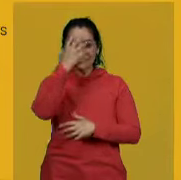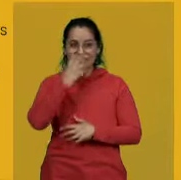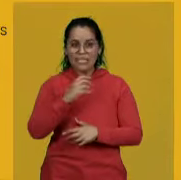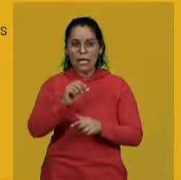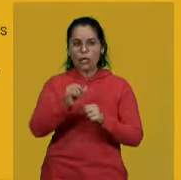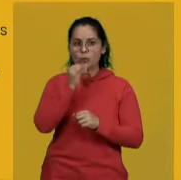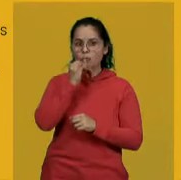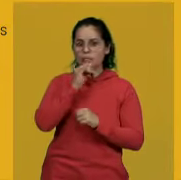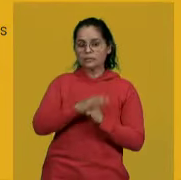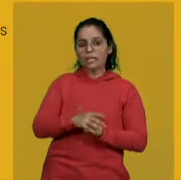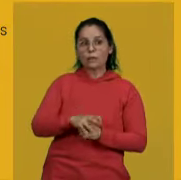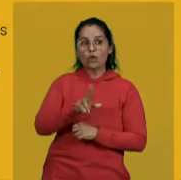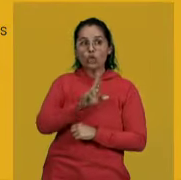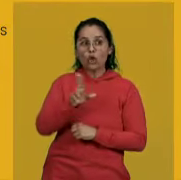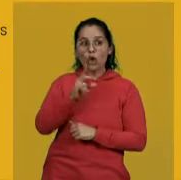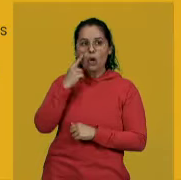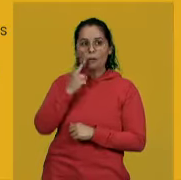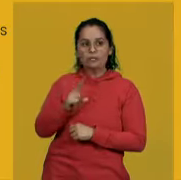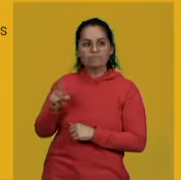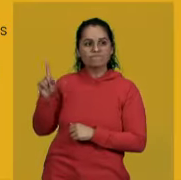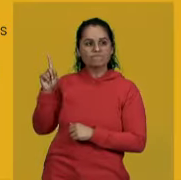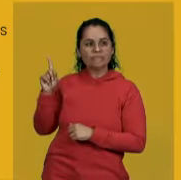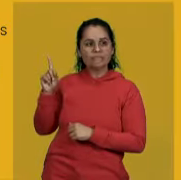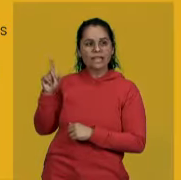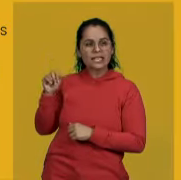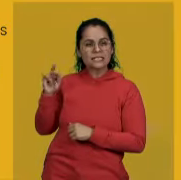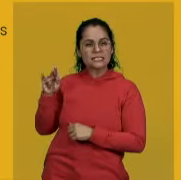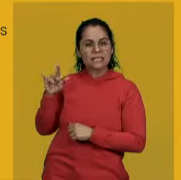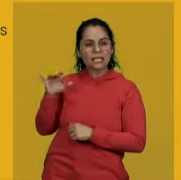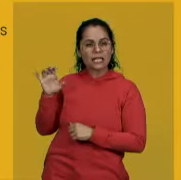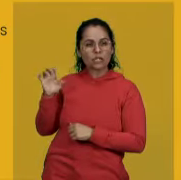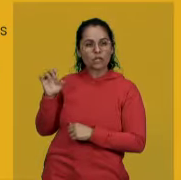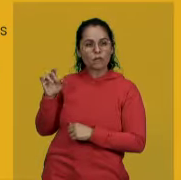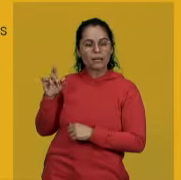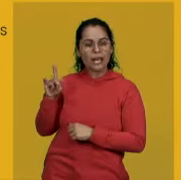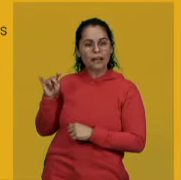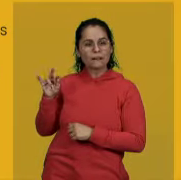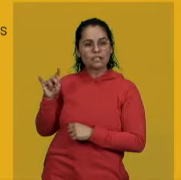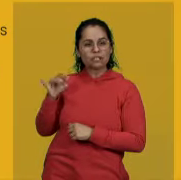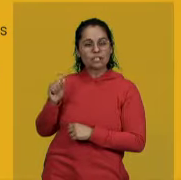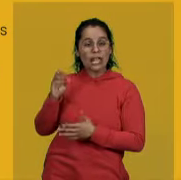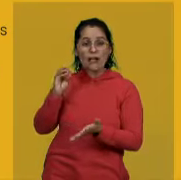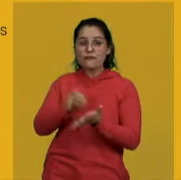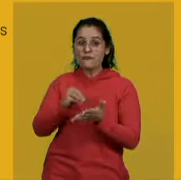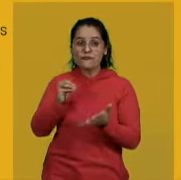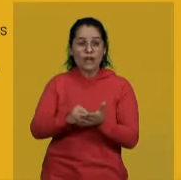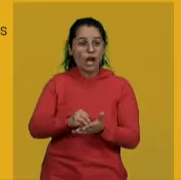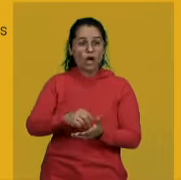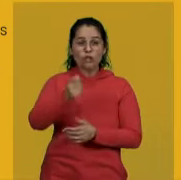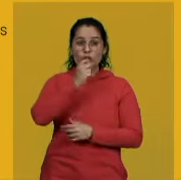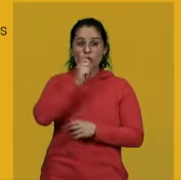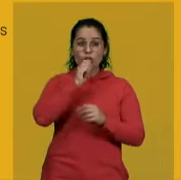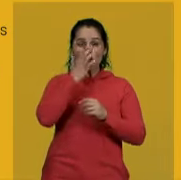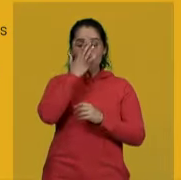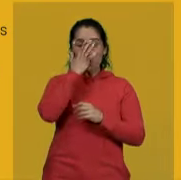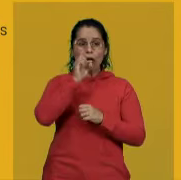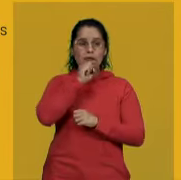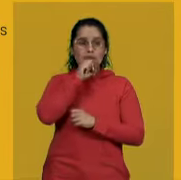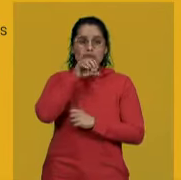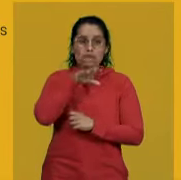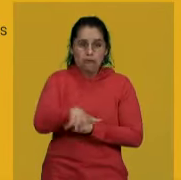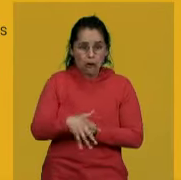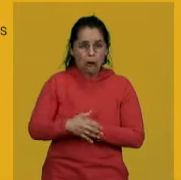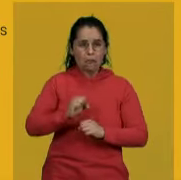Síndrome da abstinência, como dores, cãibras, febres, calafrios, vômitos,